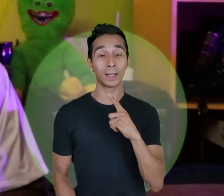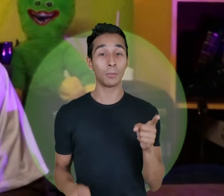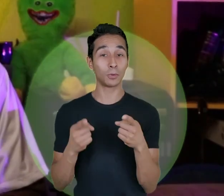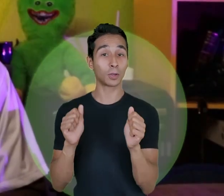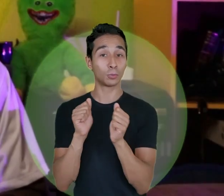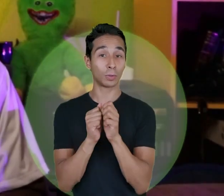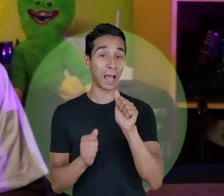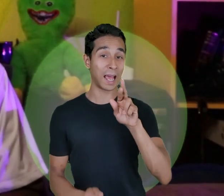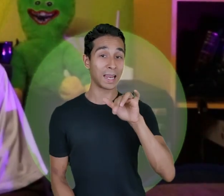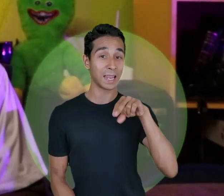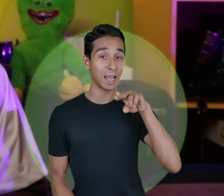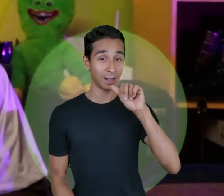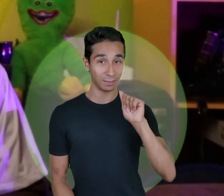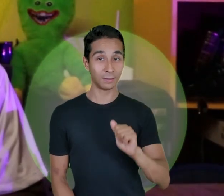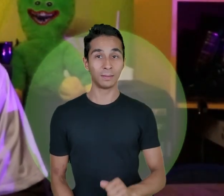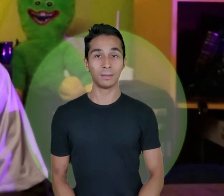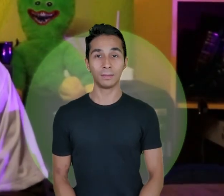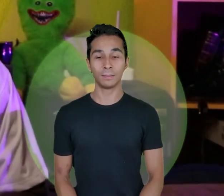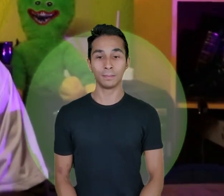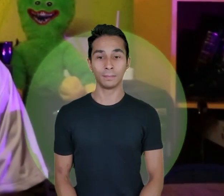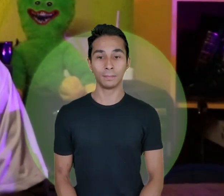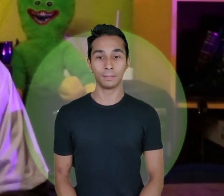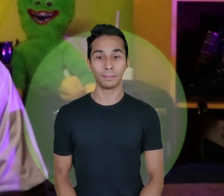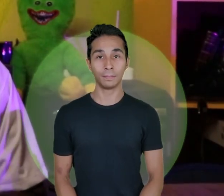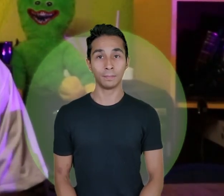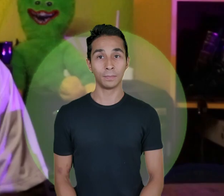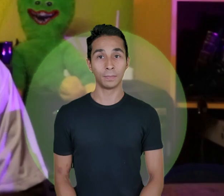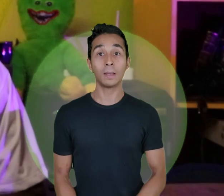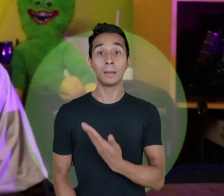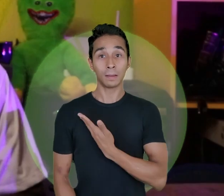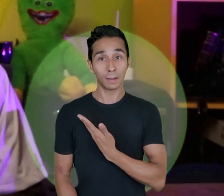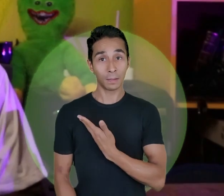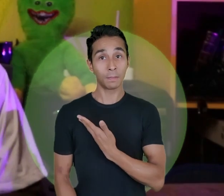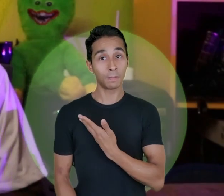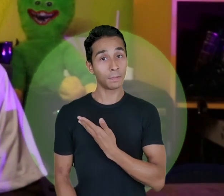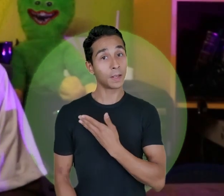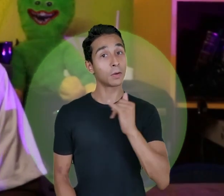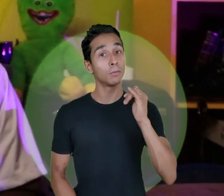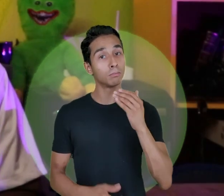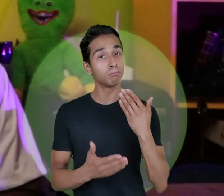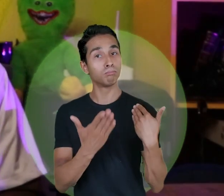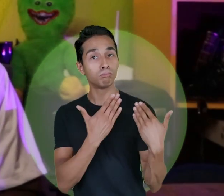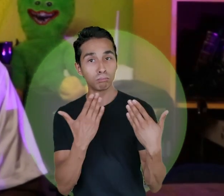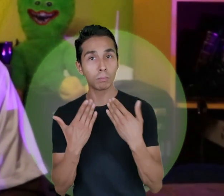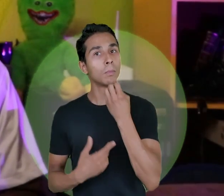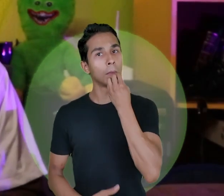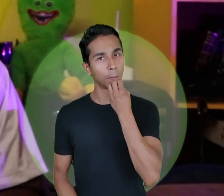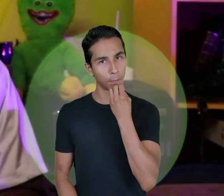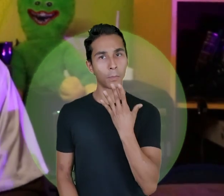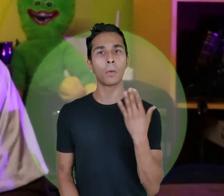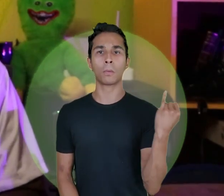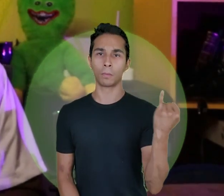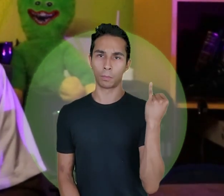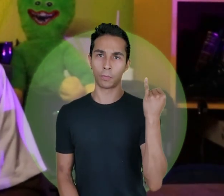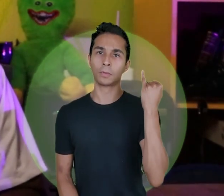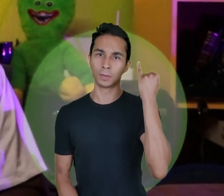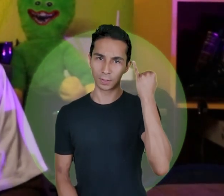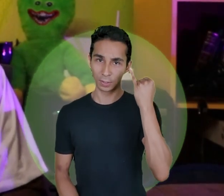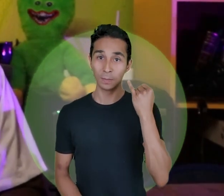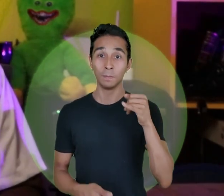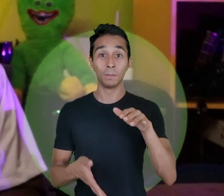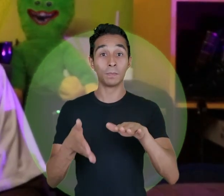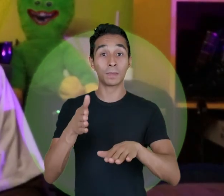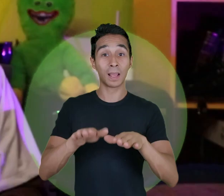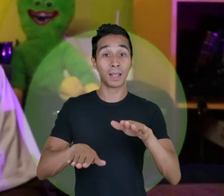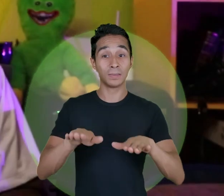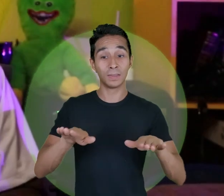né? Bom, se tiver um amigo para avisar que não é bem assim, é bom você ter um amigo por perto, né? Porque pode acontecer, né, de acontecer